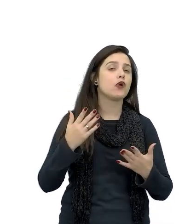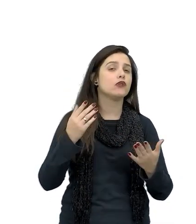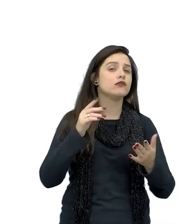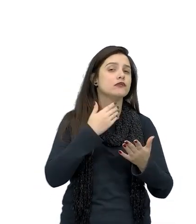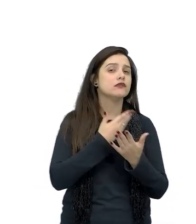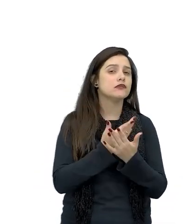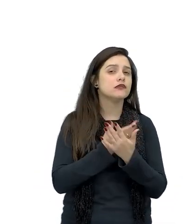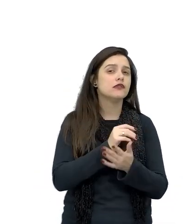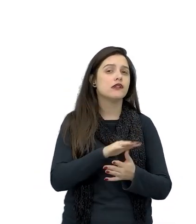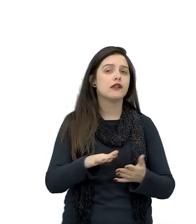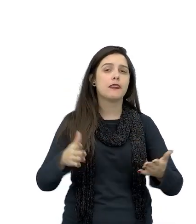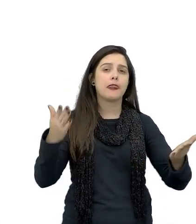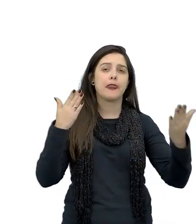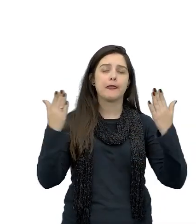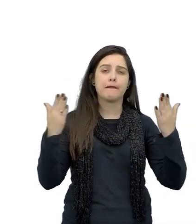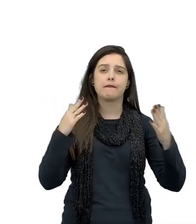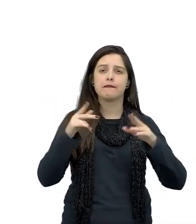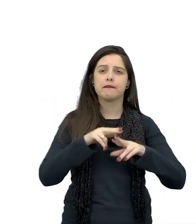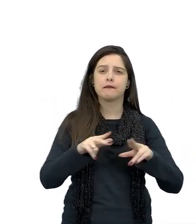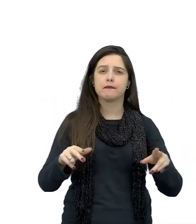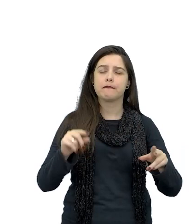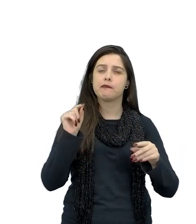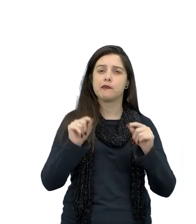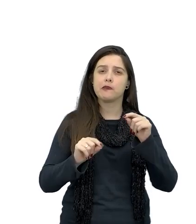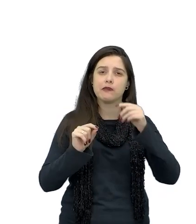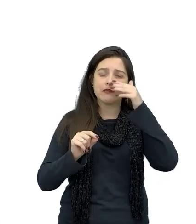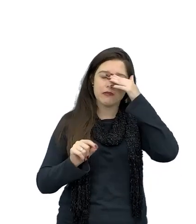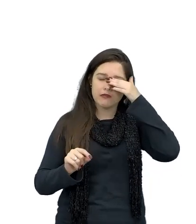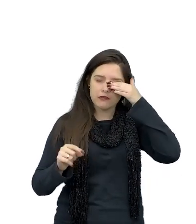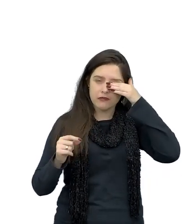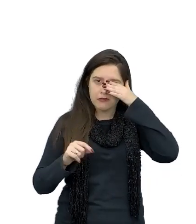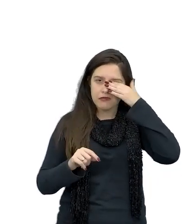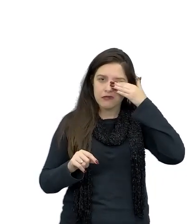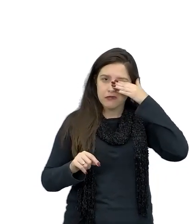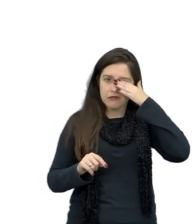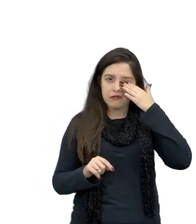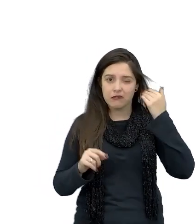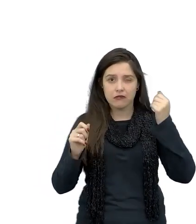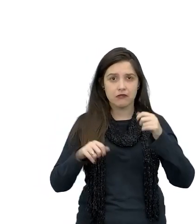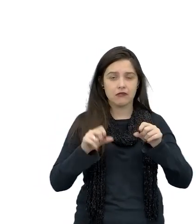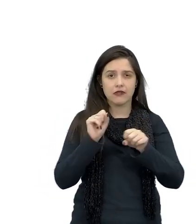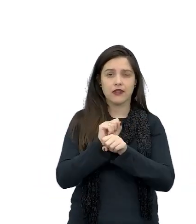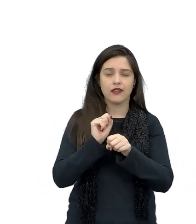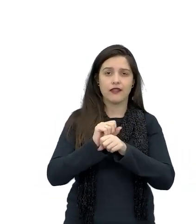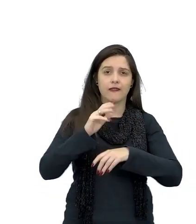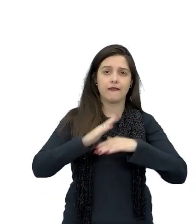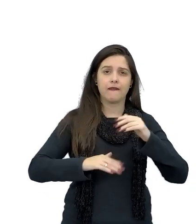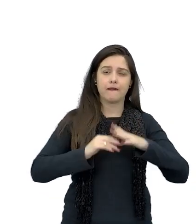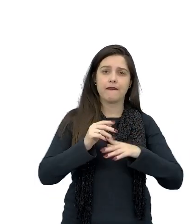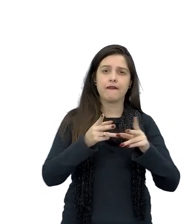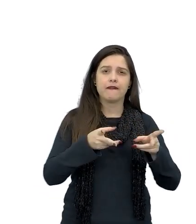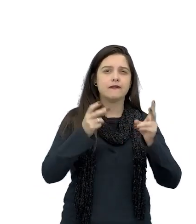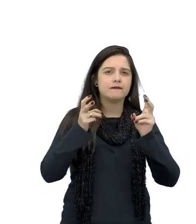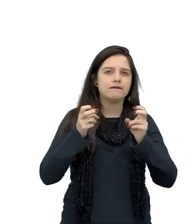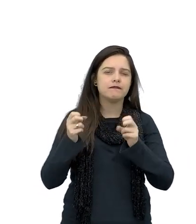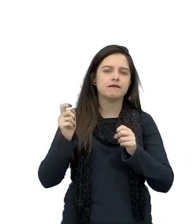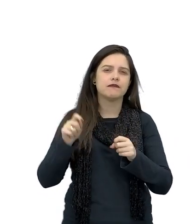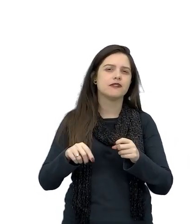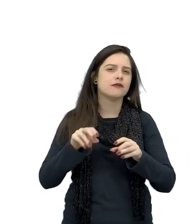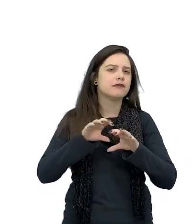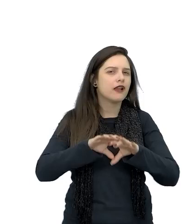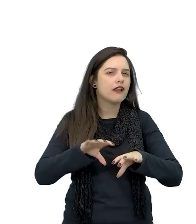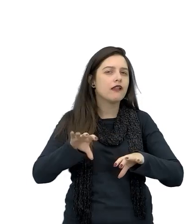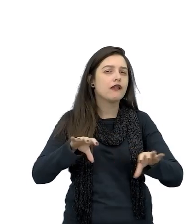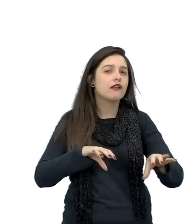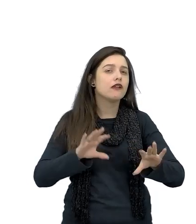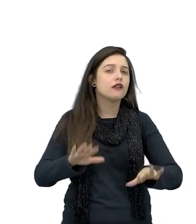analisar item por item do quadro da autoavaliação, ele terá uma nova oportunidade de observar separadamente